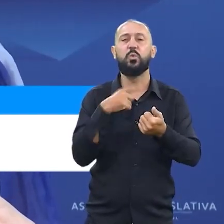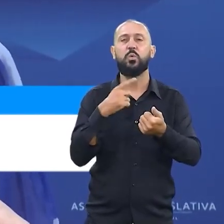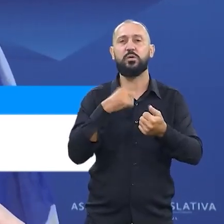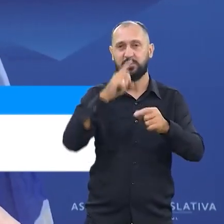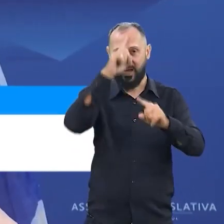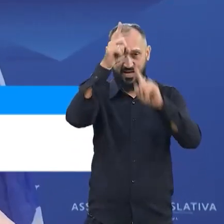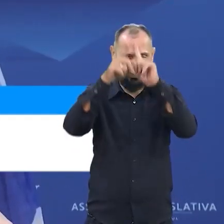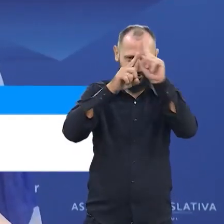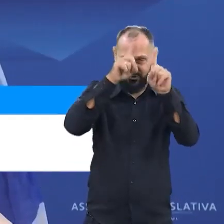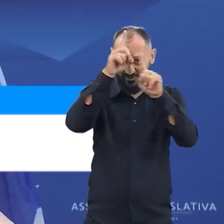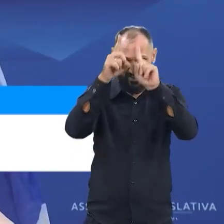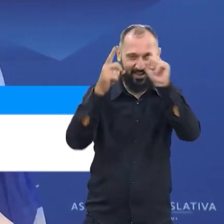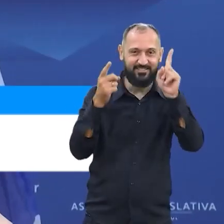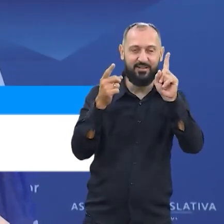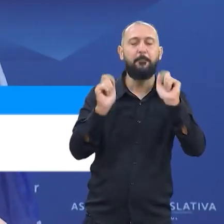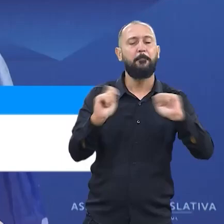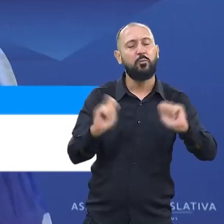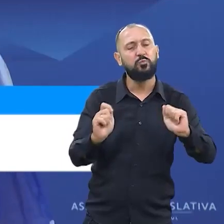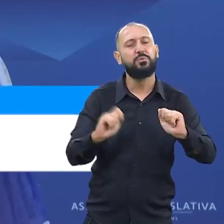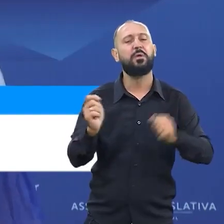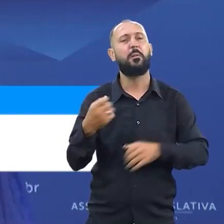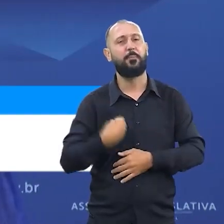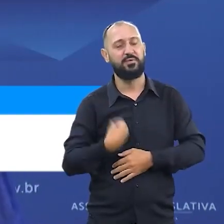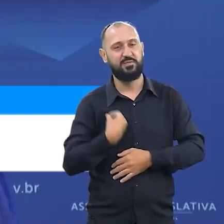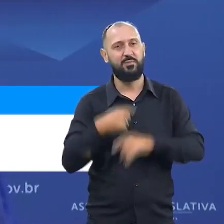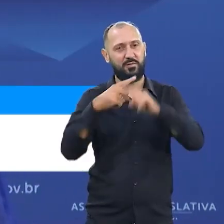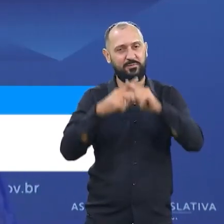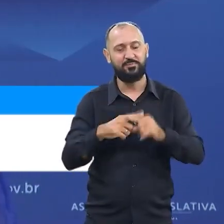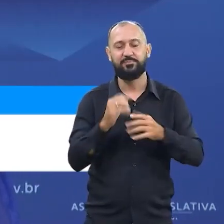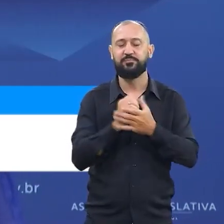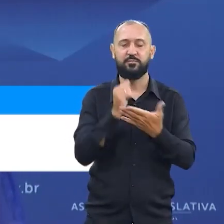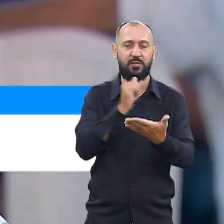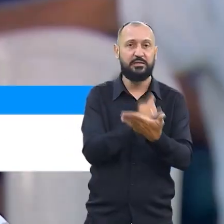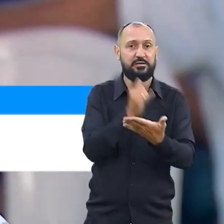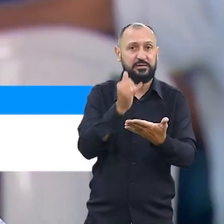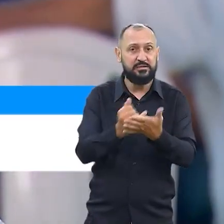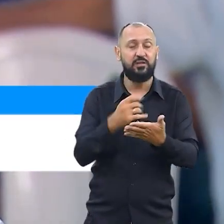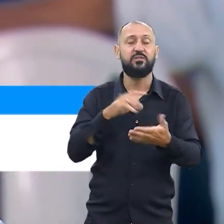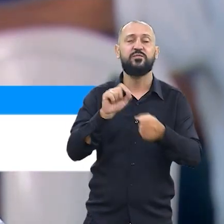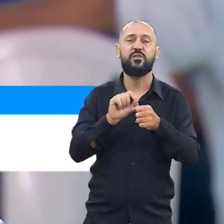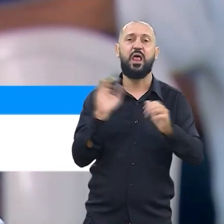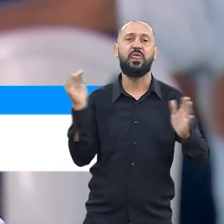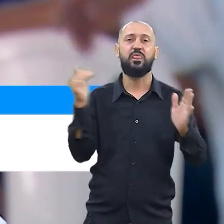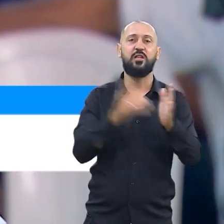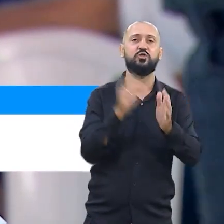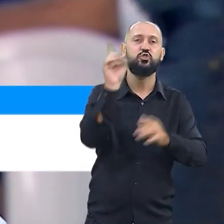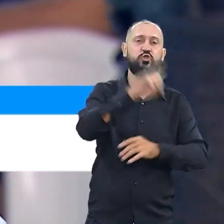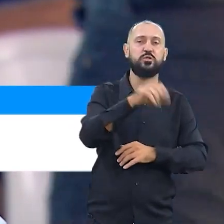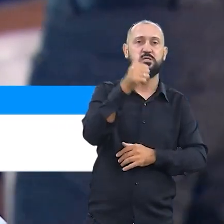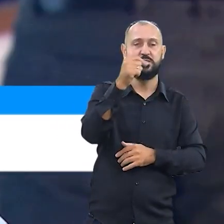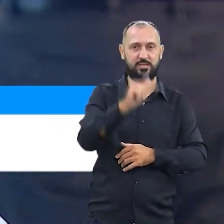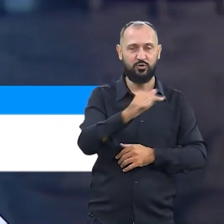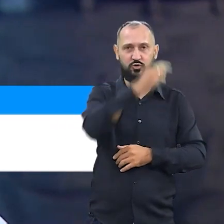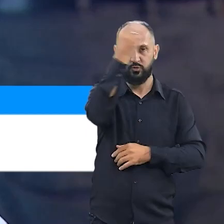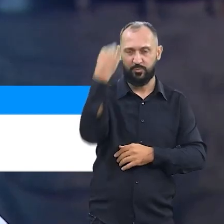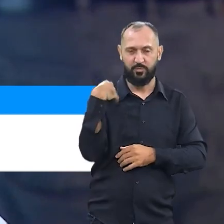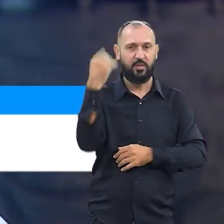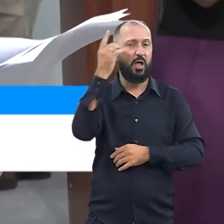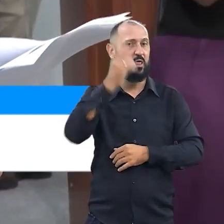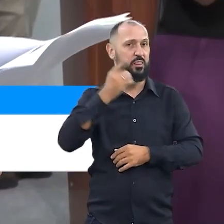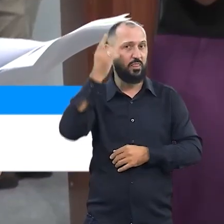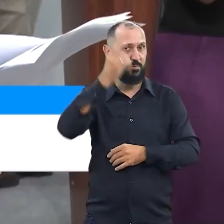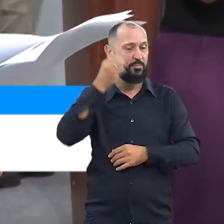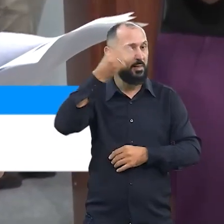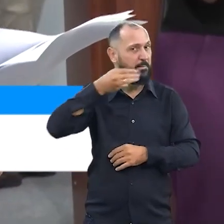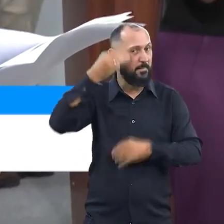pouco de toda a sua criatividade para poder participar também desse concurso. As inscrições deverão ser feitas até o dia 17 de maio.